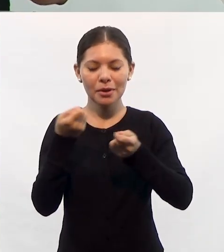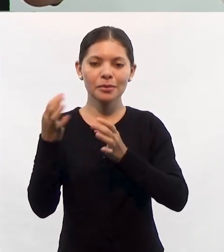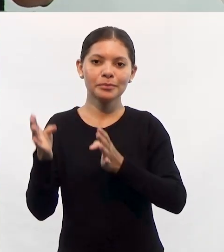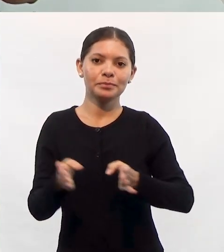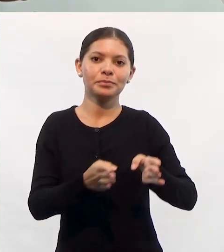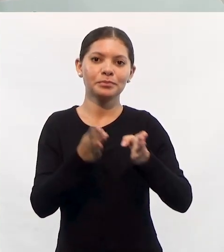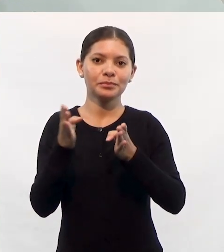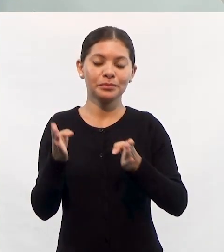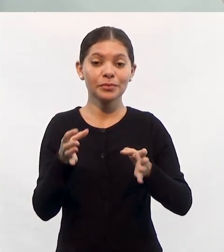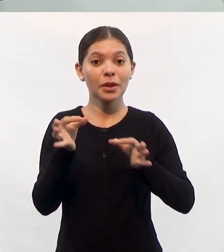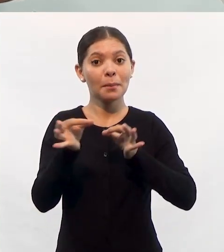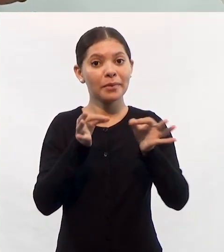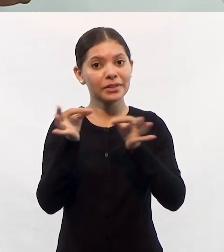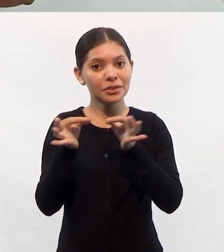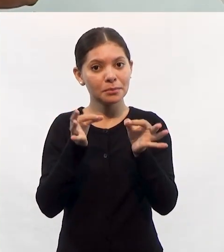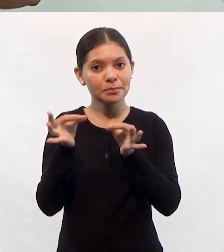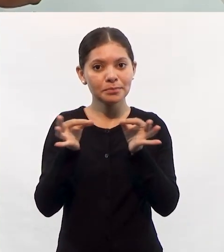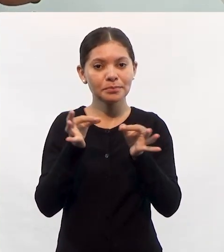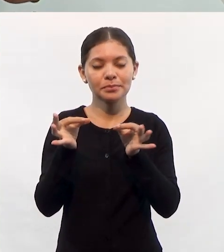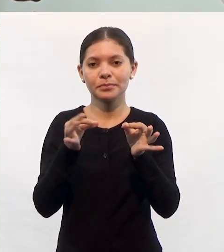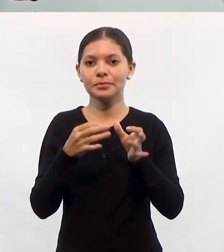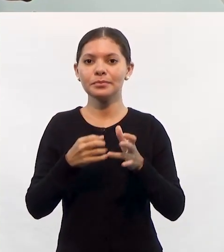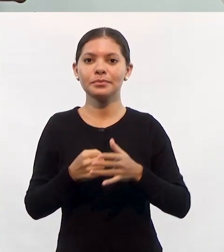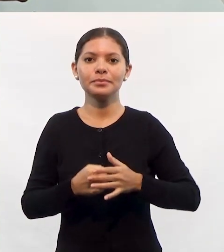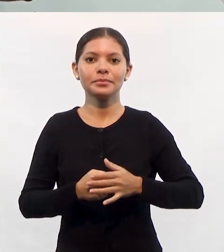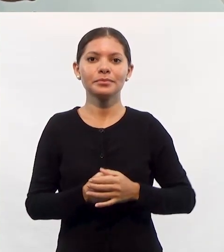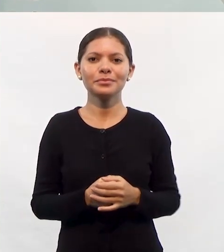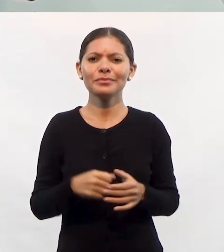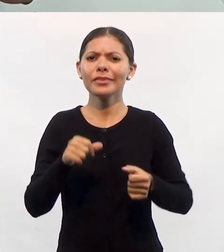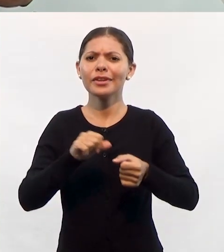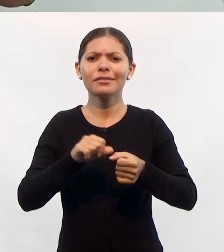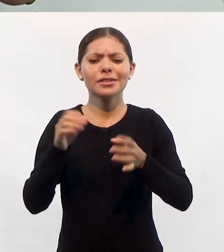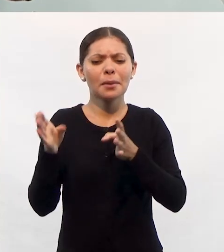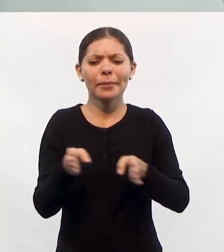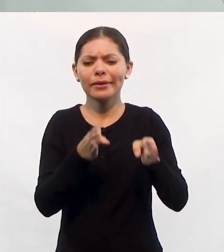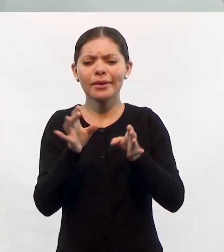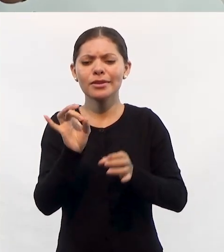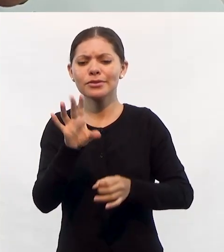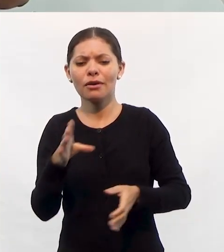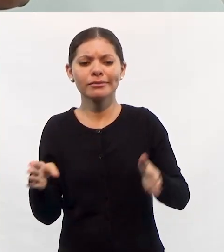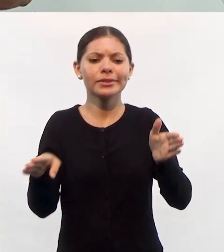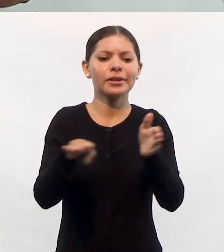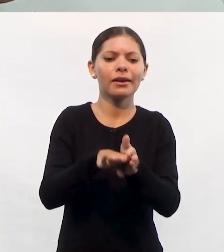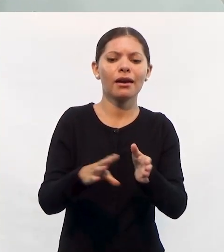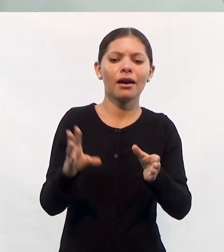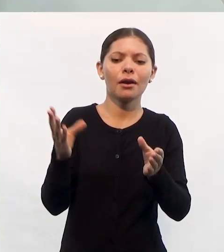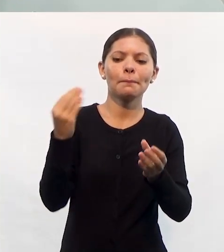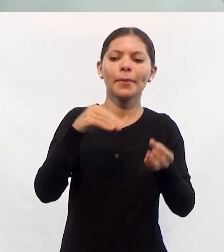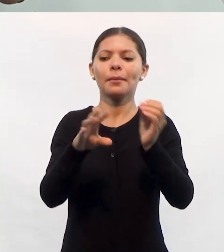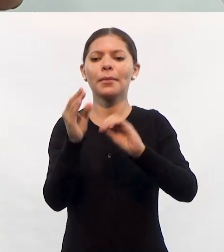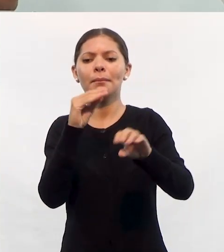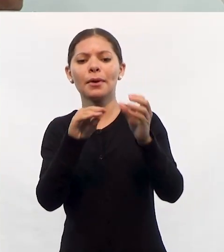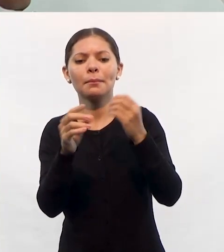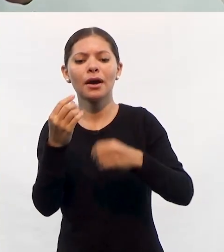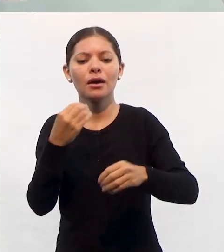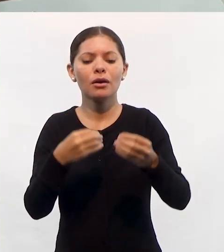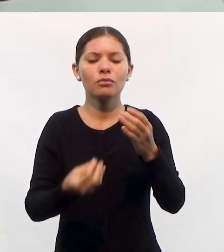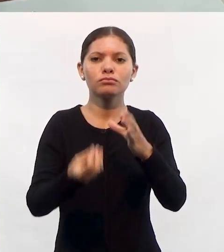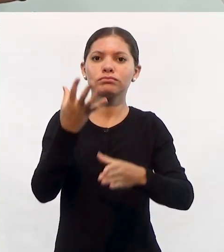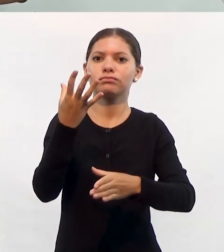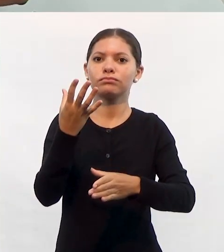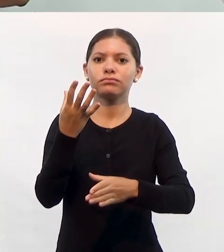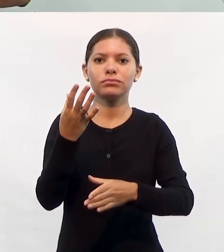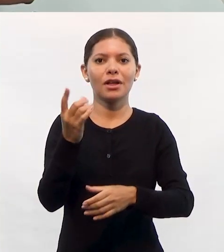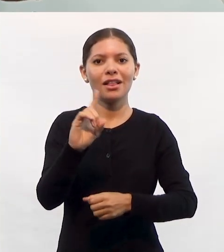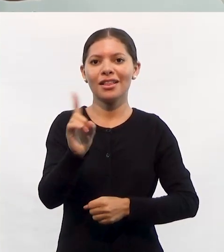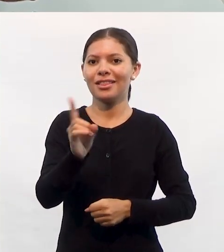ao falar sobre o planejamento é fazer a produção não é só você chegar lá e colocar os insumos e produzir de